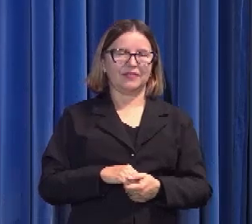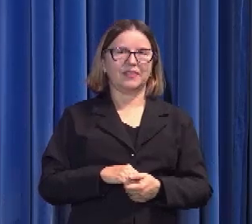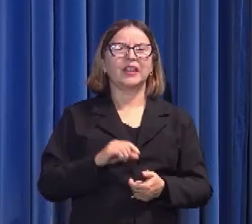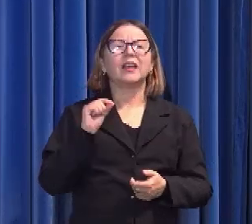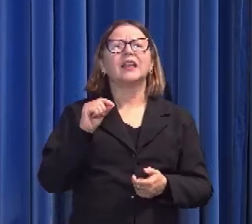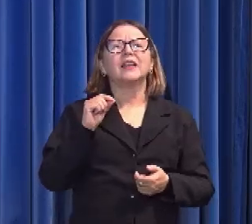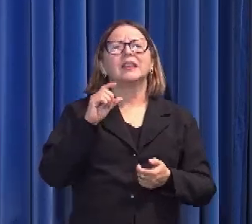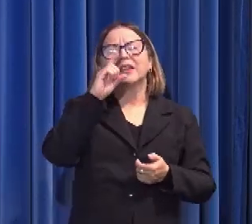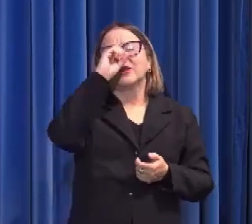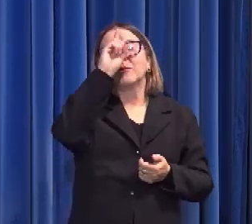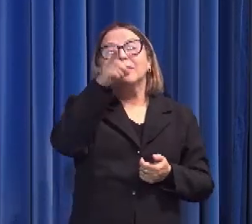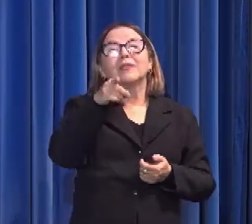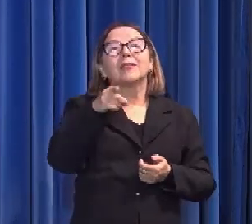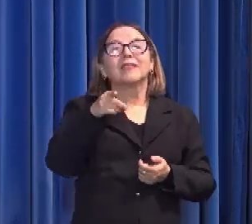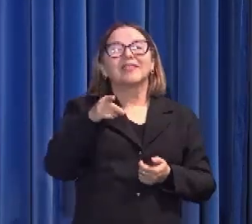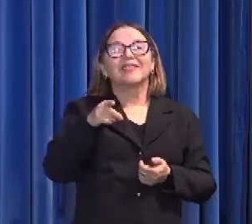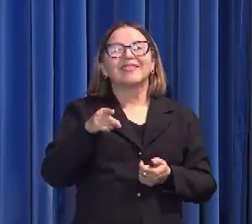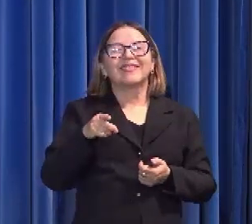mandamento